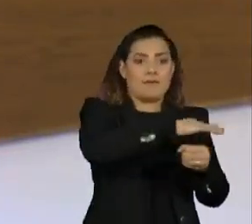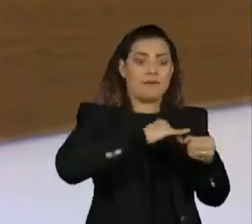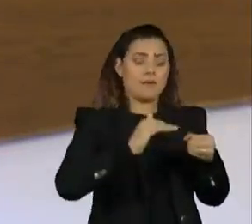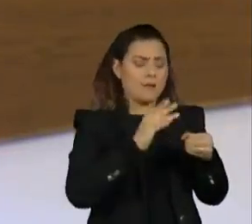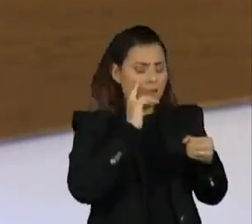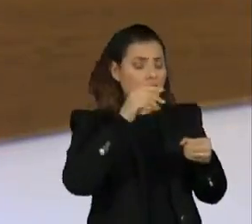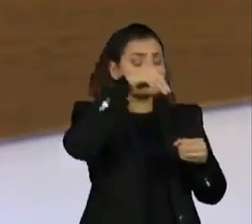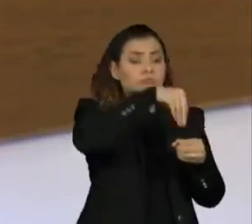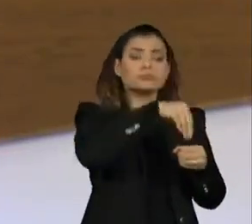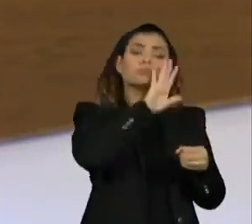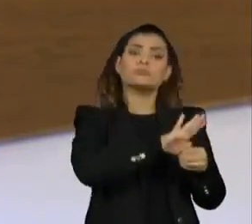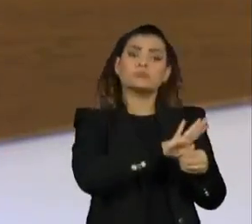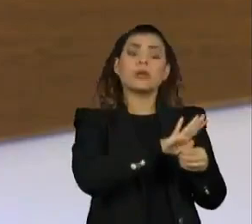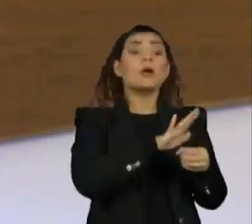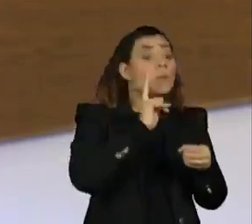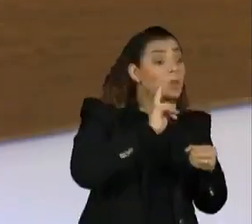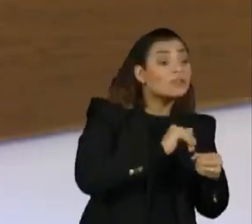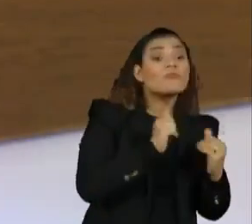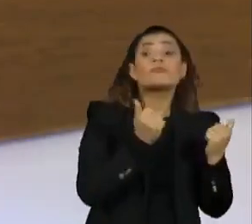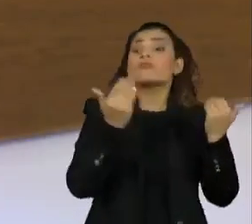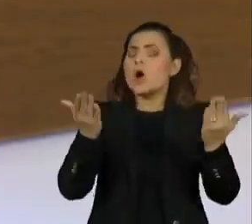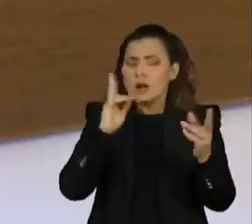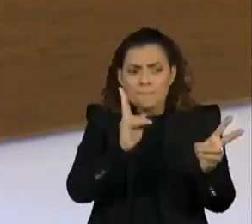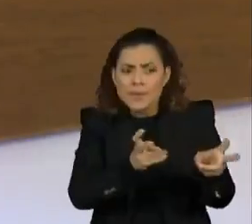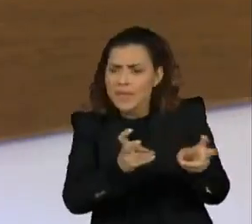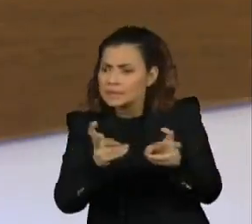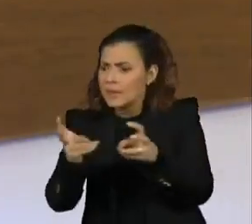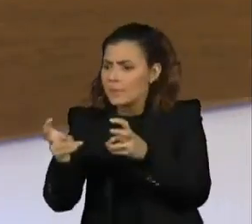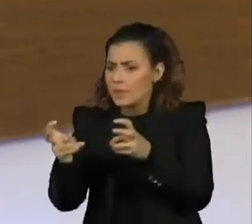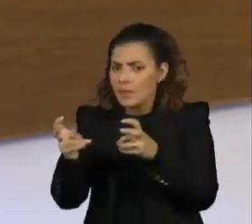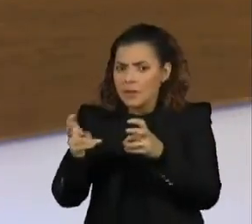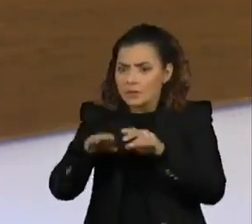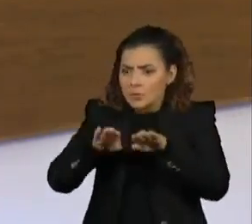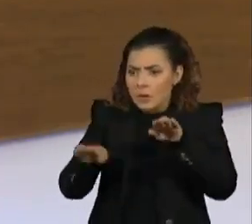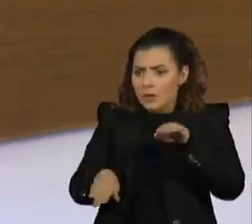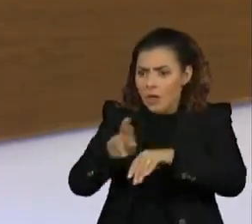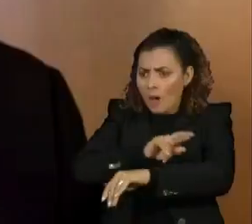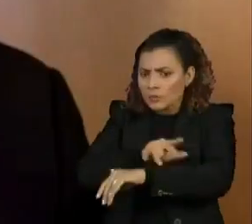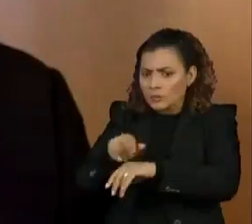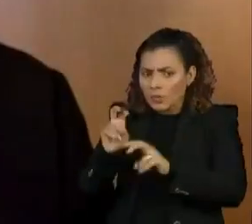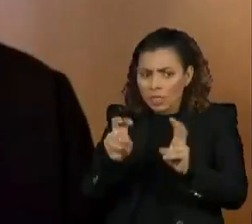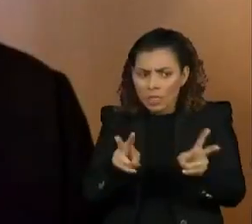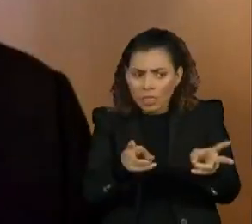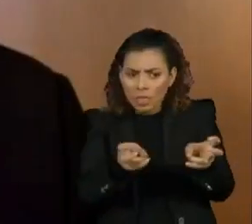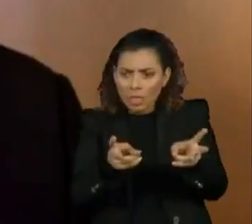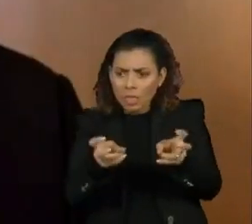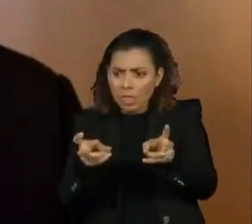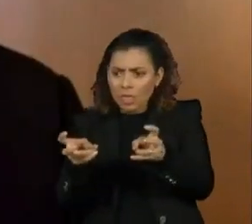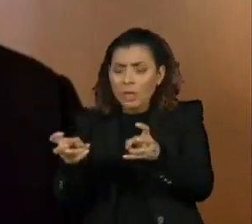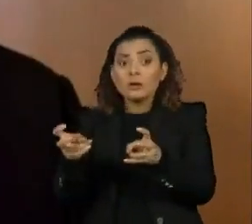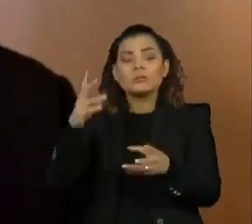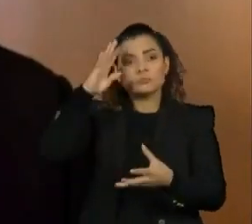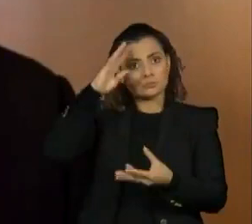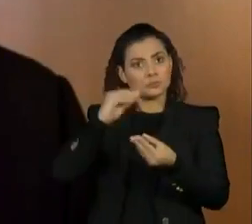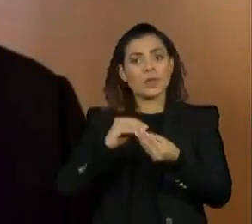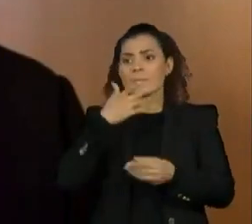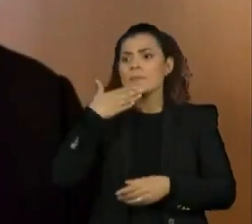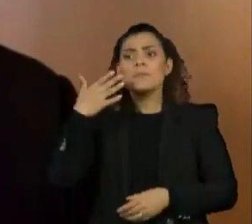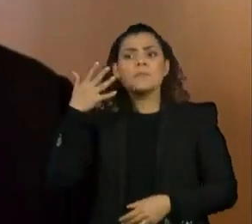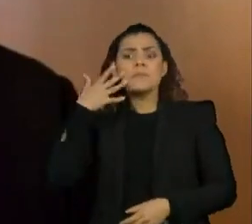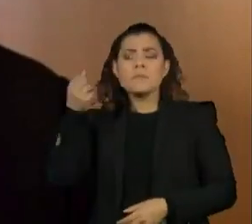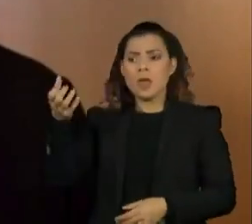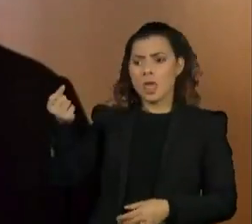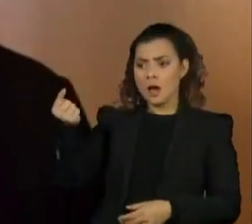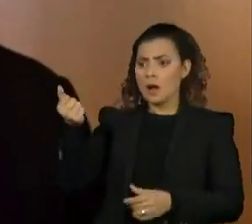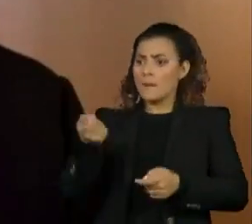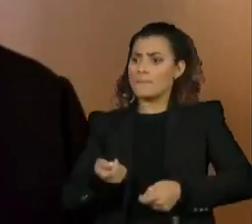ela vai perceber que a nossa desigualdade social está correlacionada com a desigualdade racial e vai começar a ver indivíduos brancos em